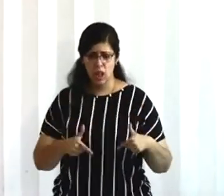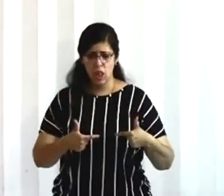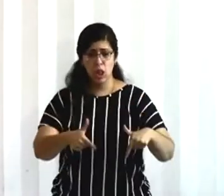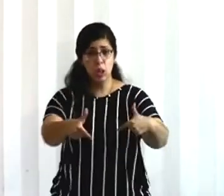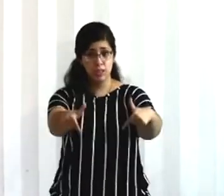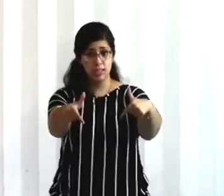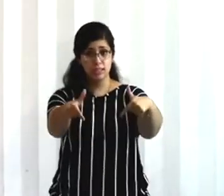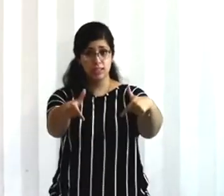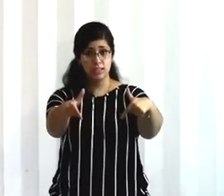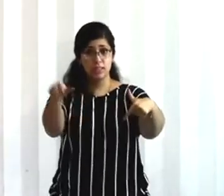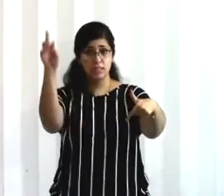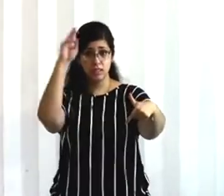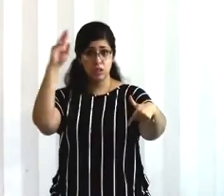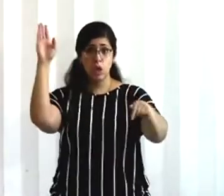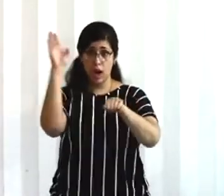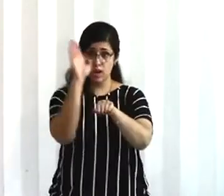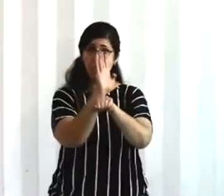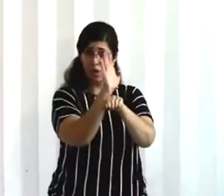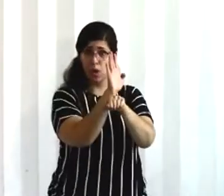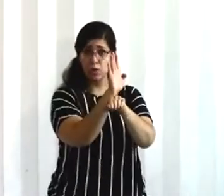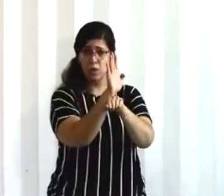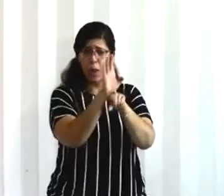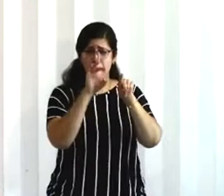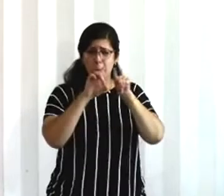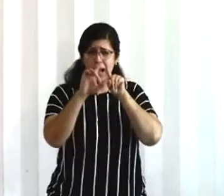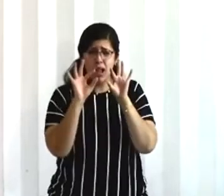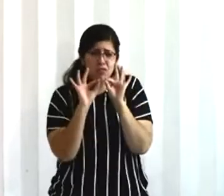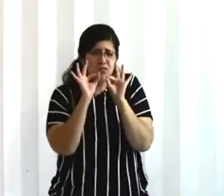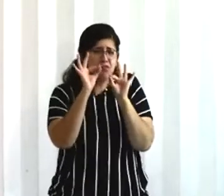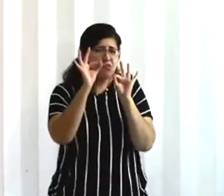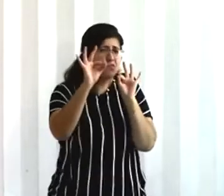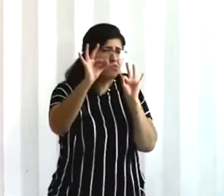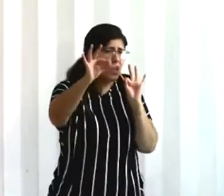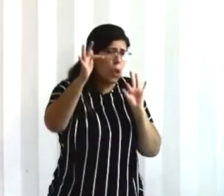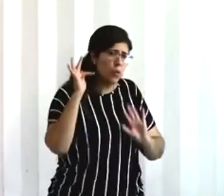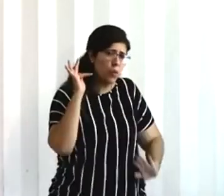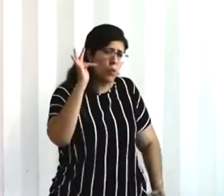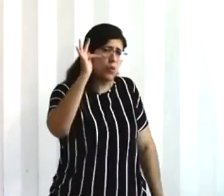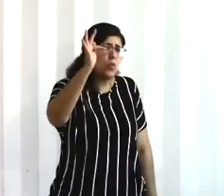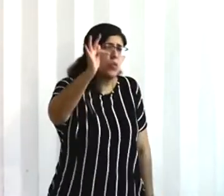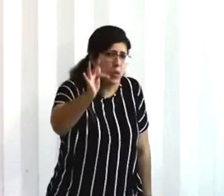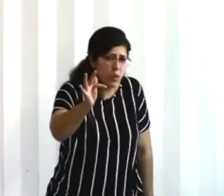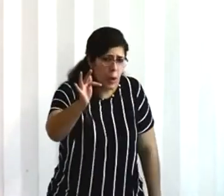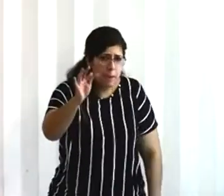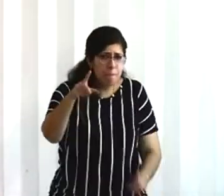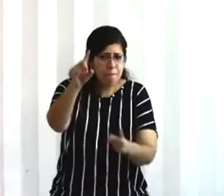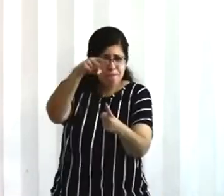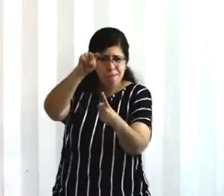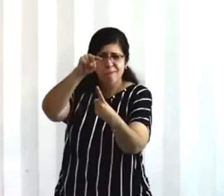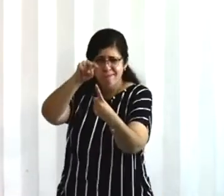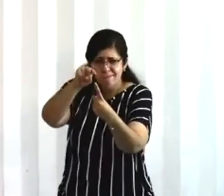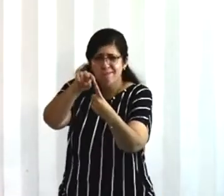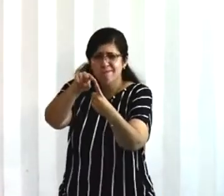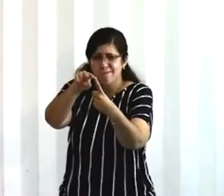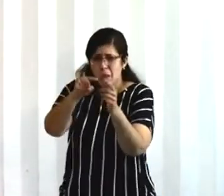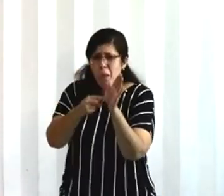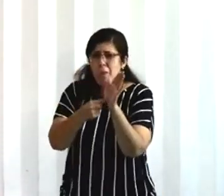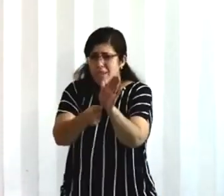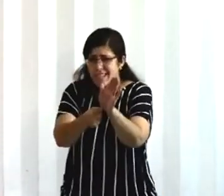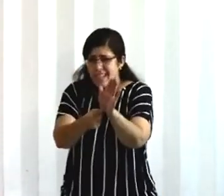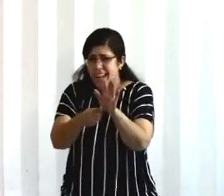No entanto, já apontando para eles, para uma esperança do libertador